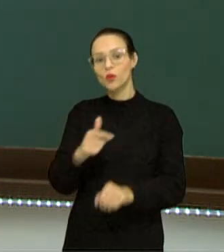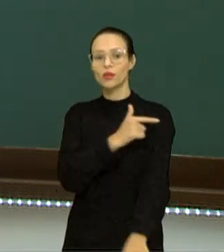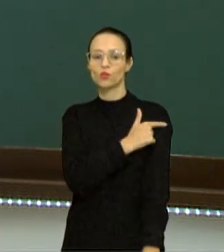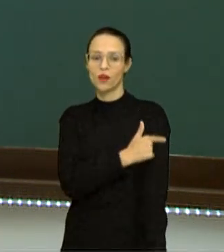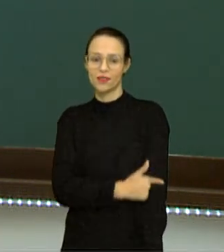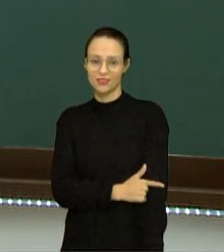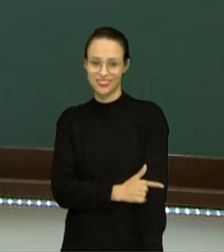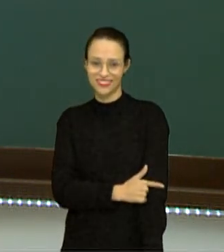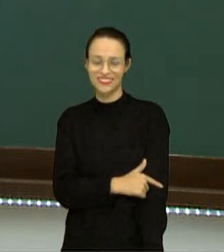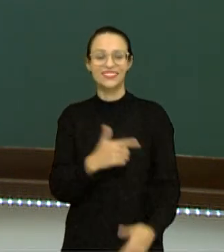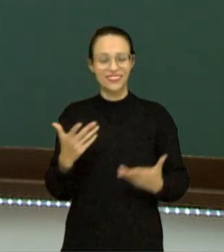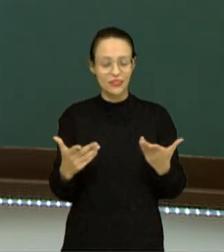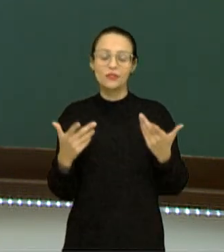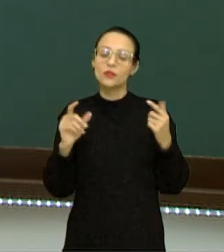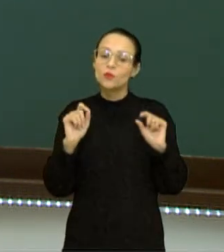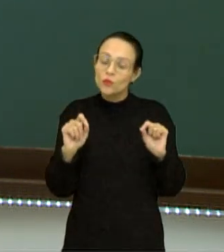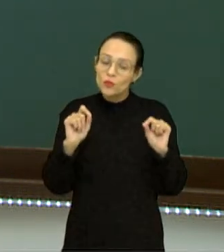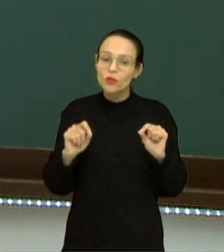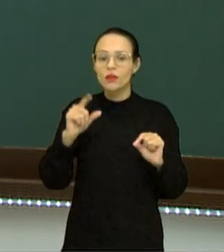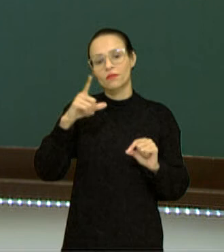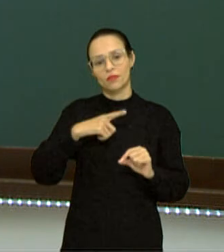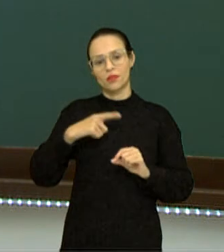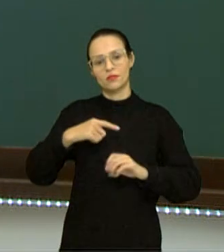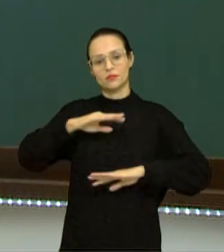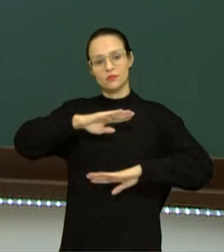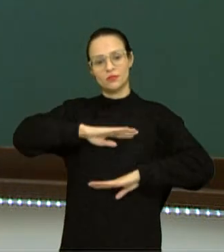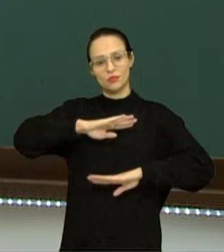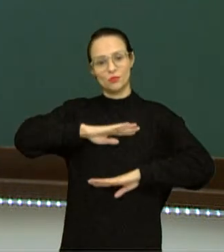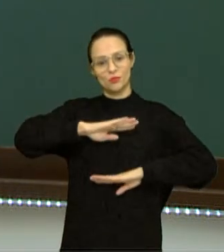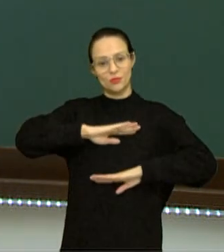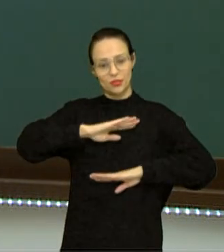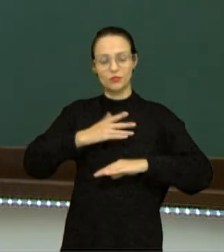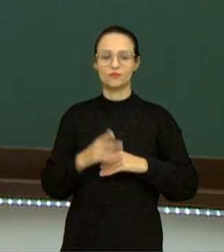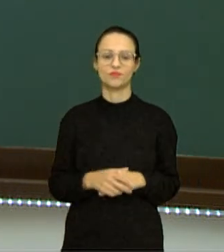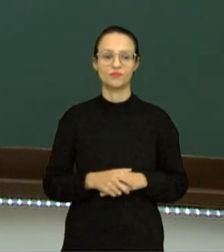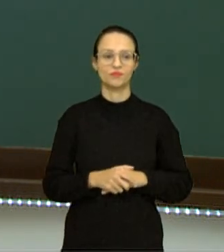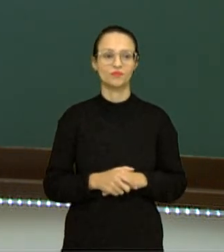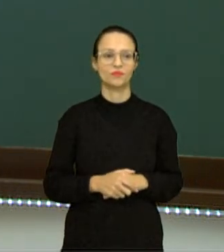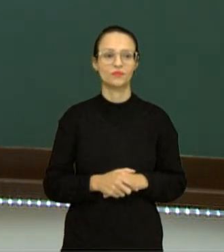educada. Então temos aqui essa circunstância de condição.